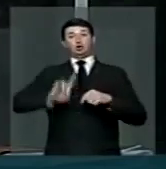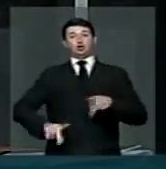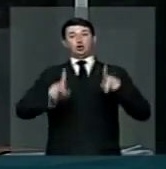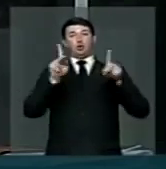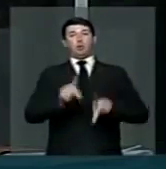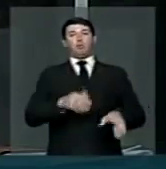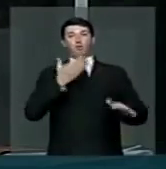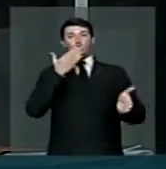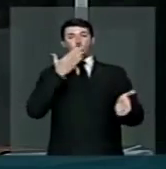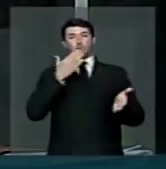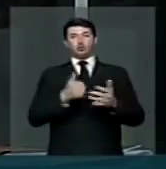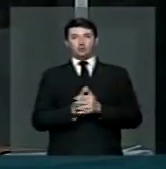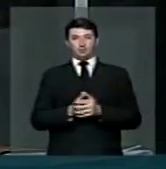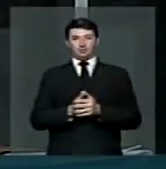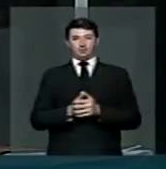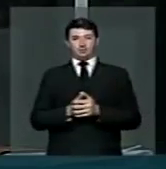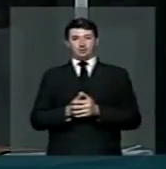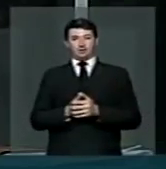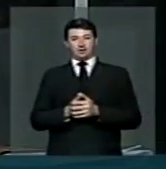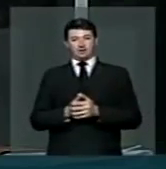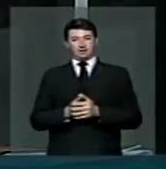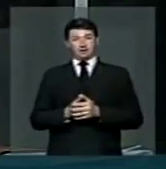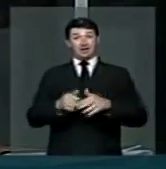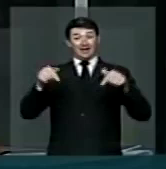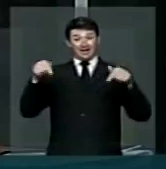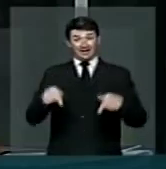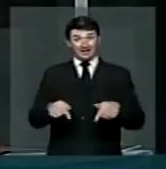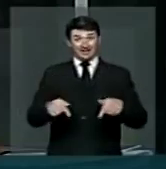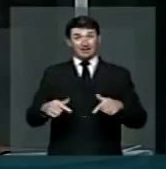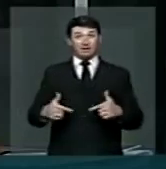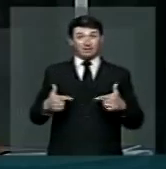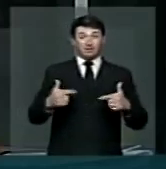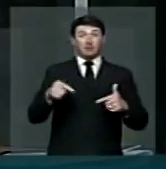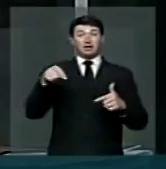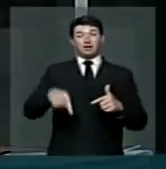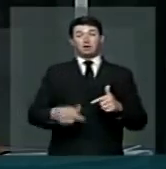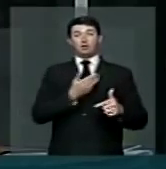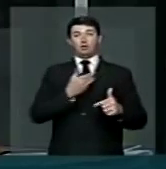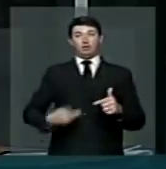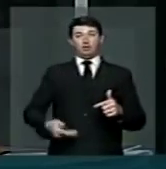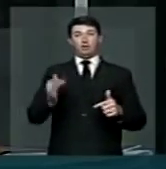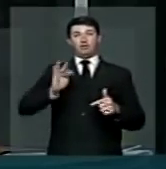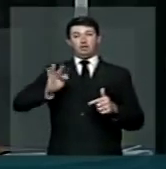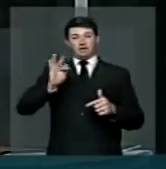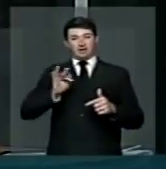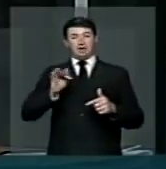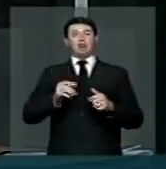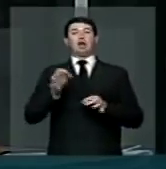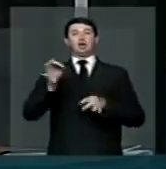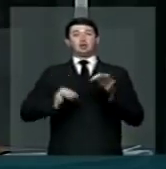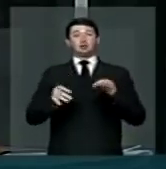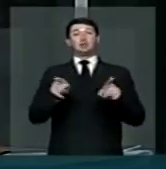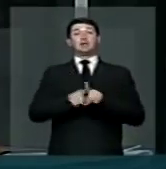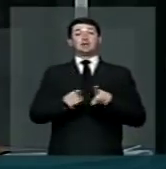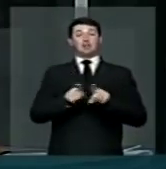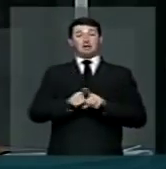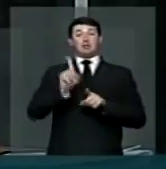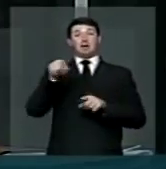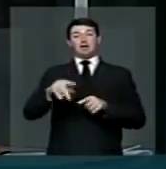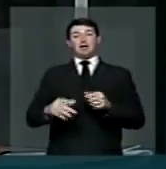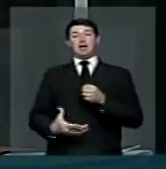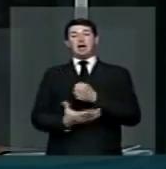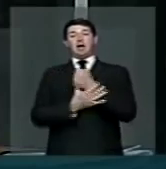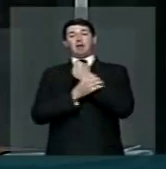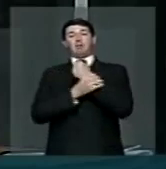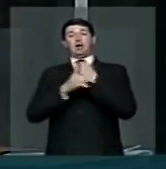povos indígenas. Sua ofensiva é aqui, no Executivo e no Judiciário, sustentada por uma